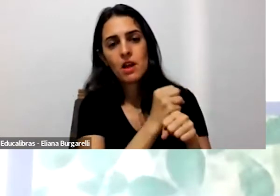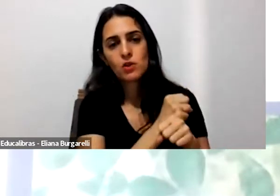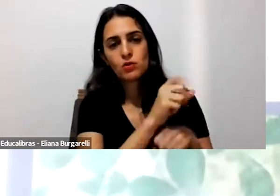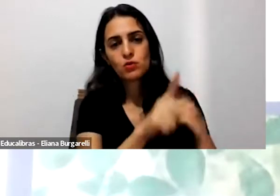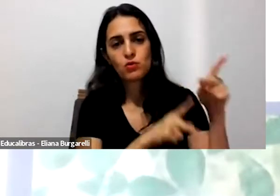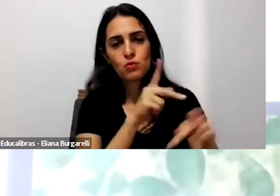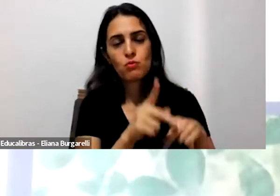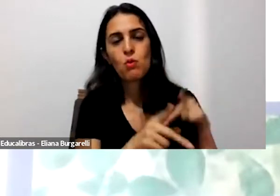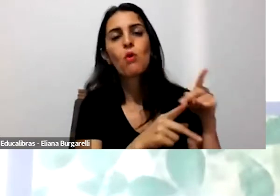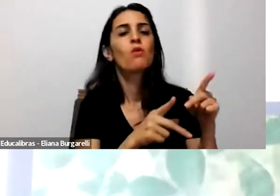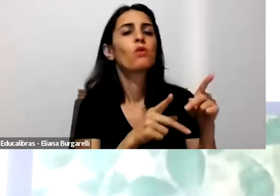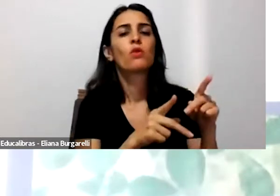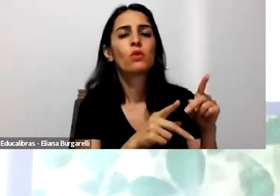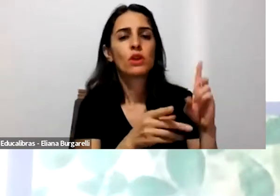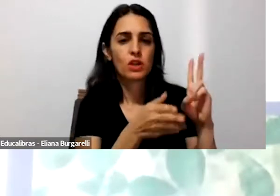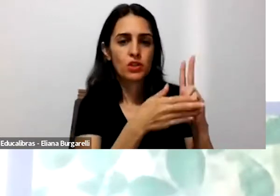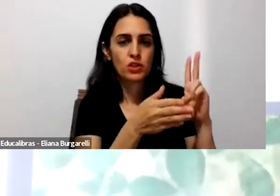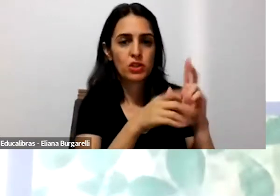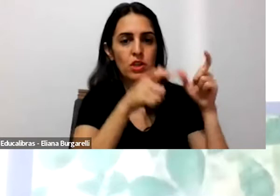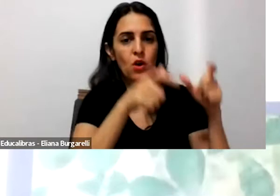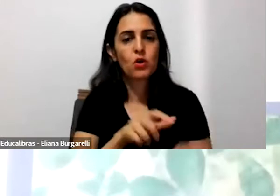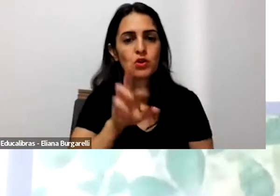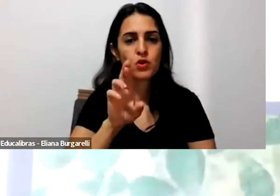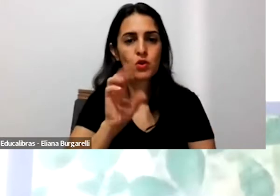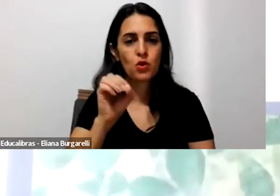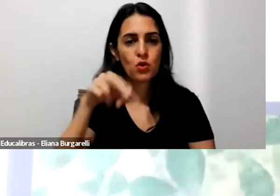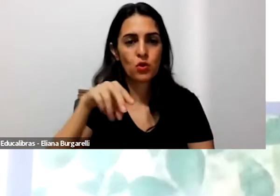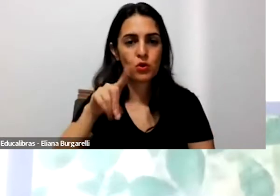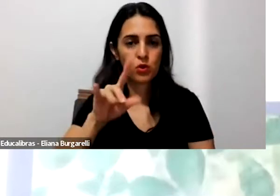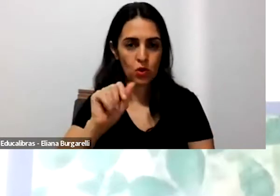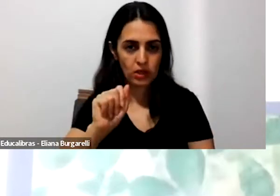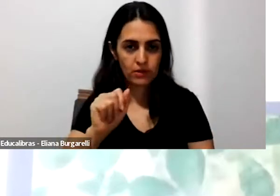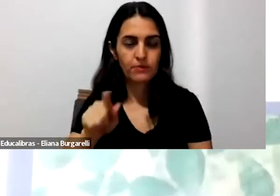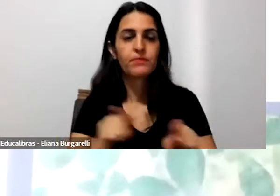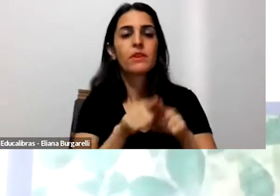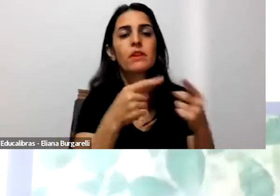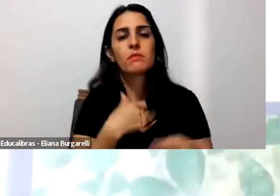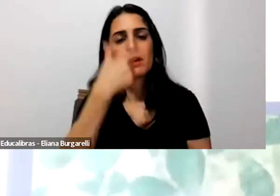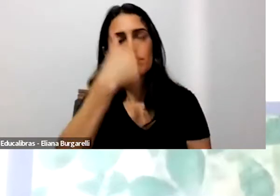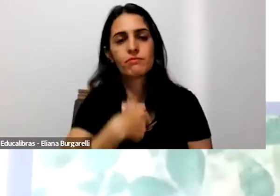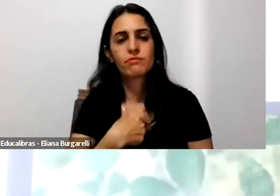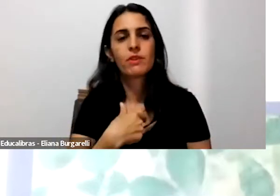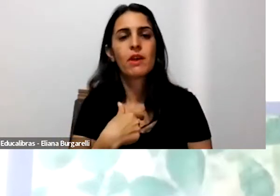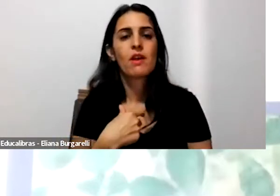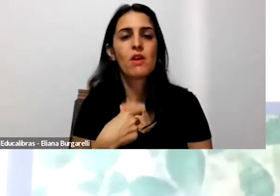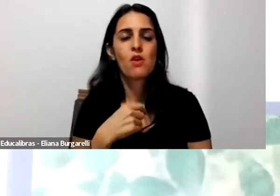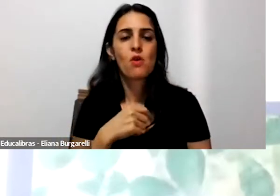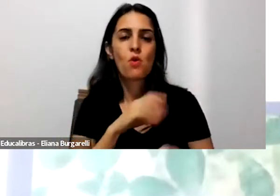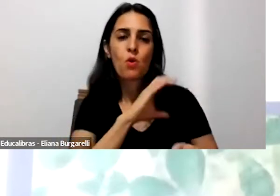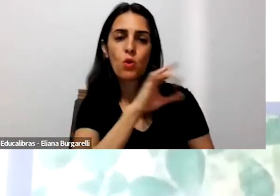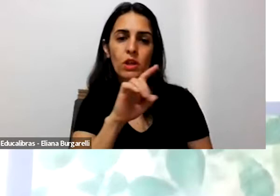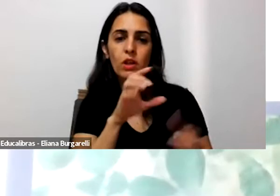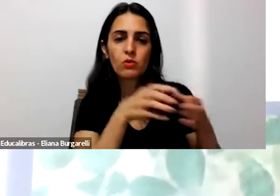de Rondônia, e também coordenadora do Movimento da Juventude Indígena de Rondônia, né,